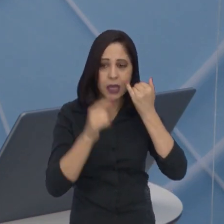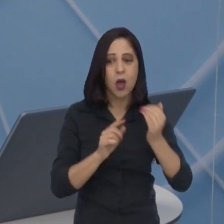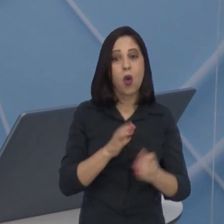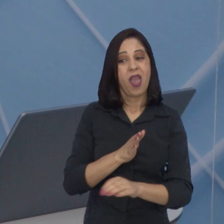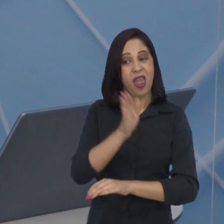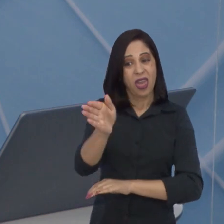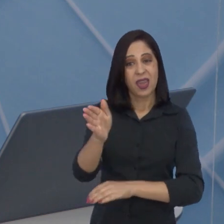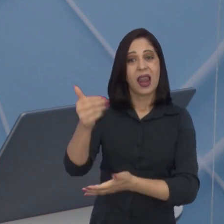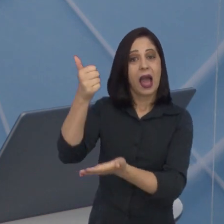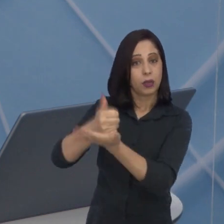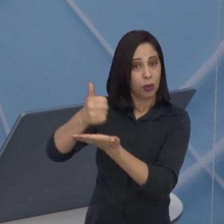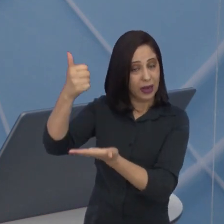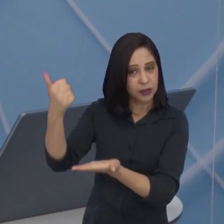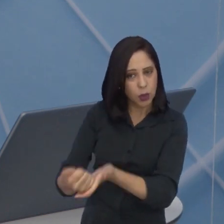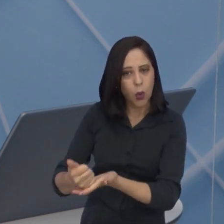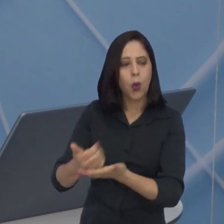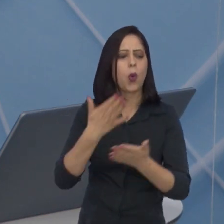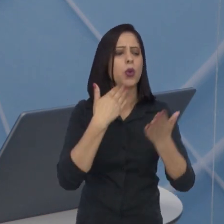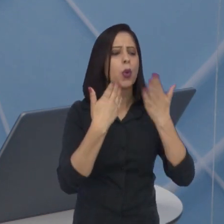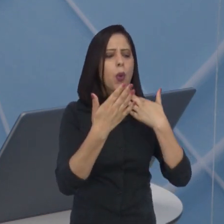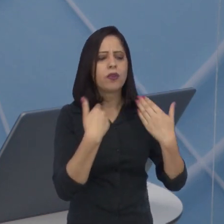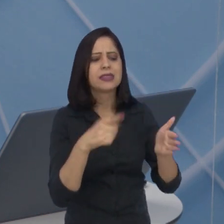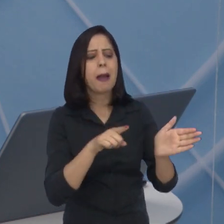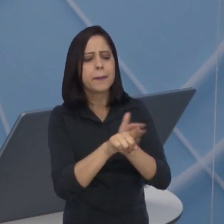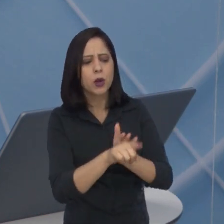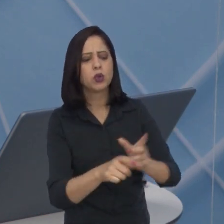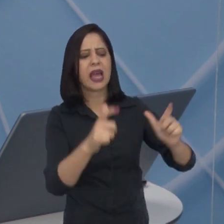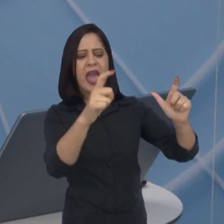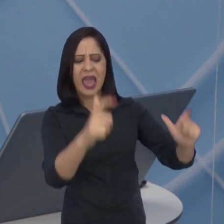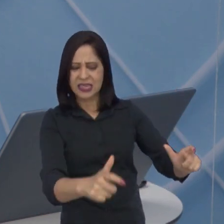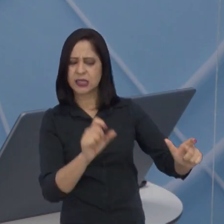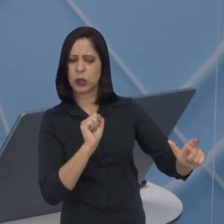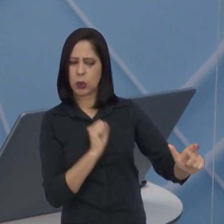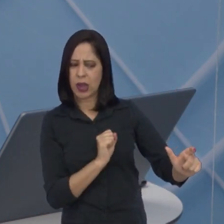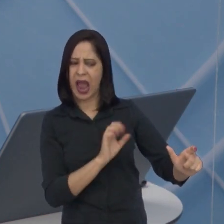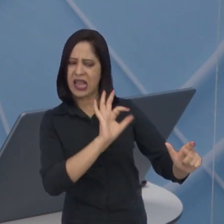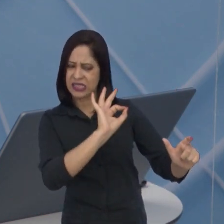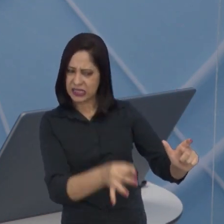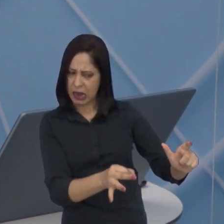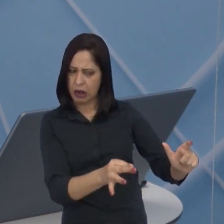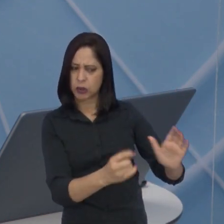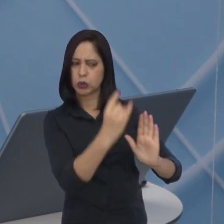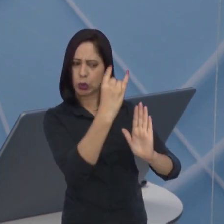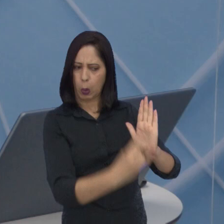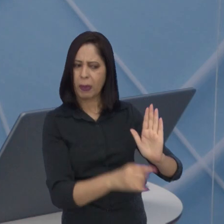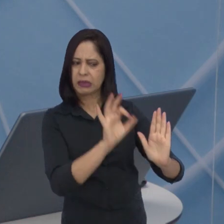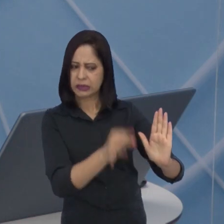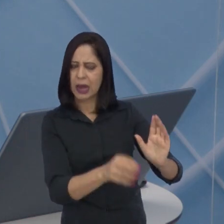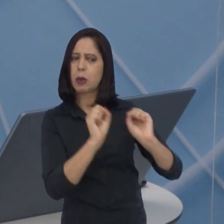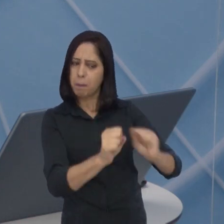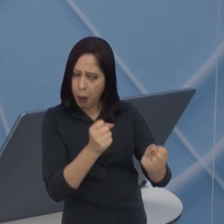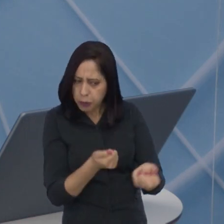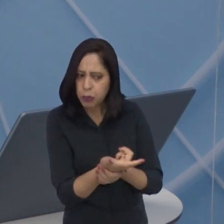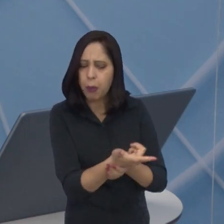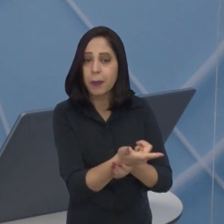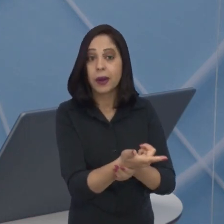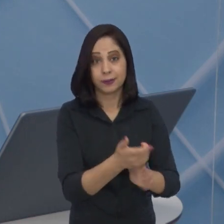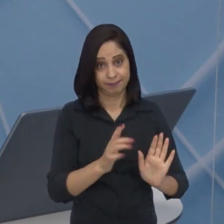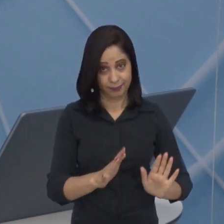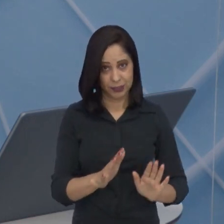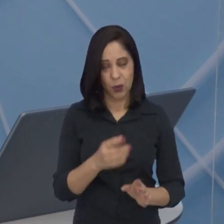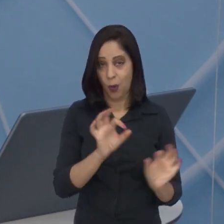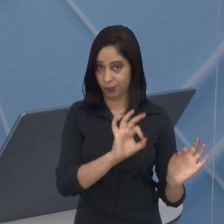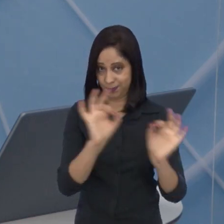cartório, conversar com vizinhos antigos para ver, né, de fato como que está aquela propriedade. Vamos então conferir o